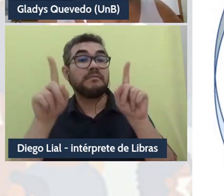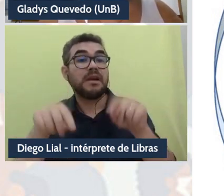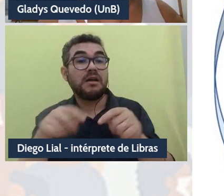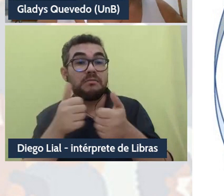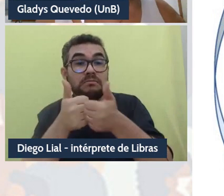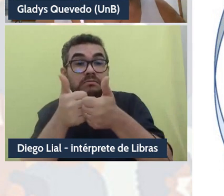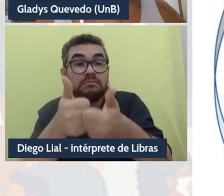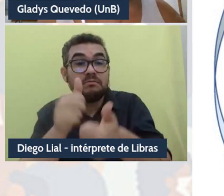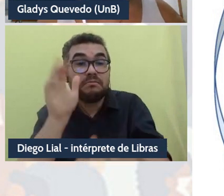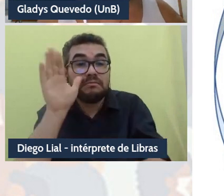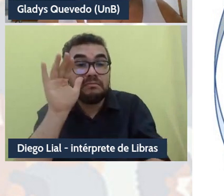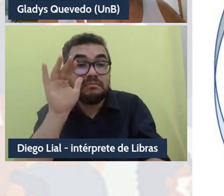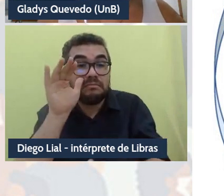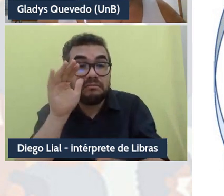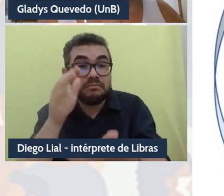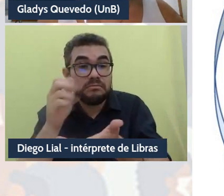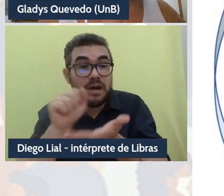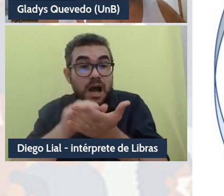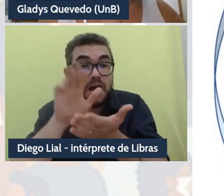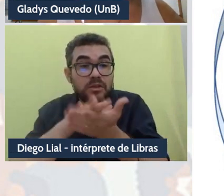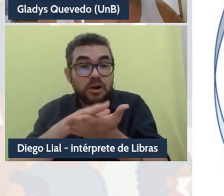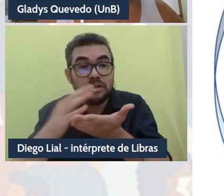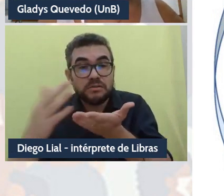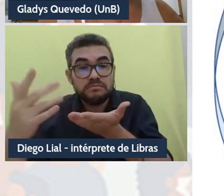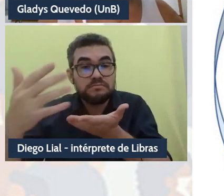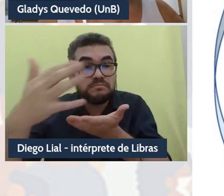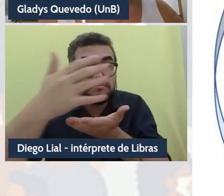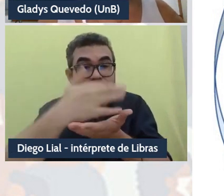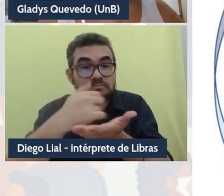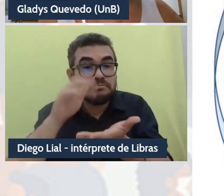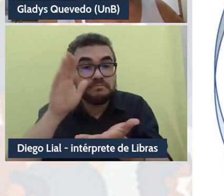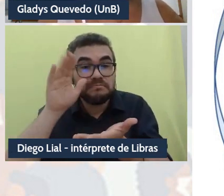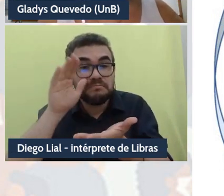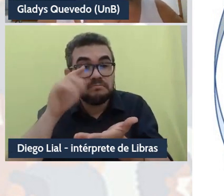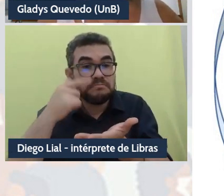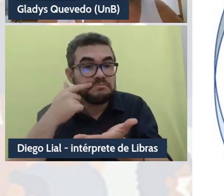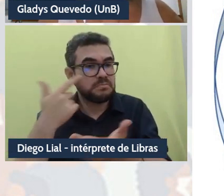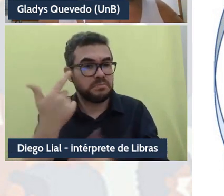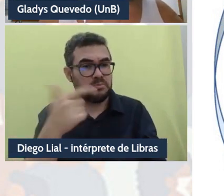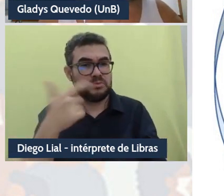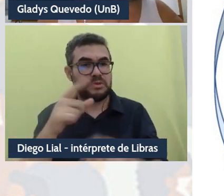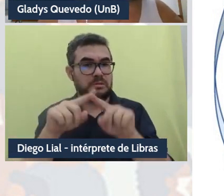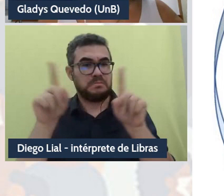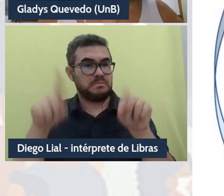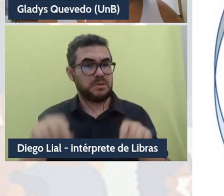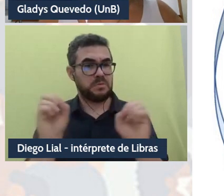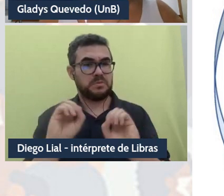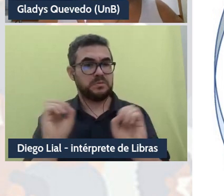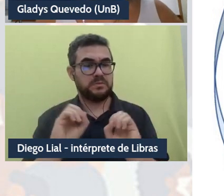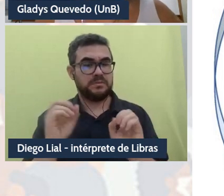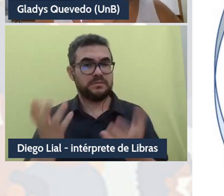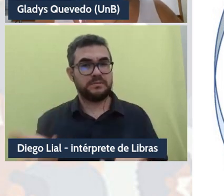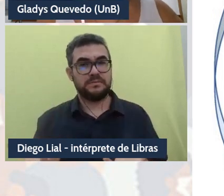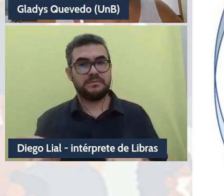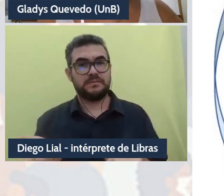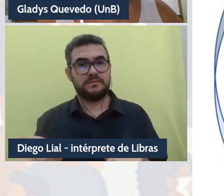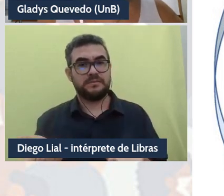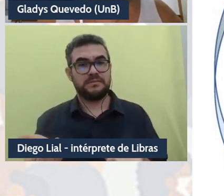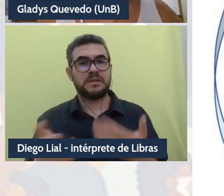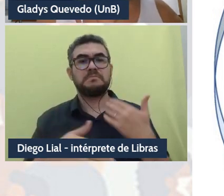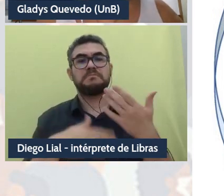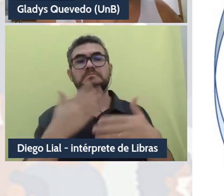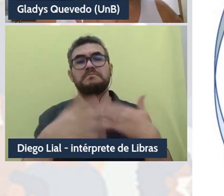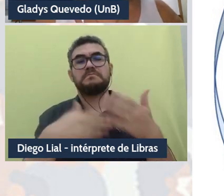de acompanhamento da implementação desse exame, né? Bom, por volta de